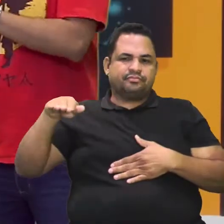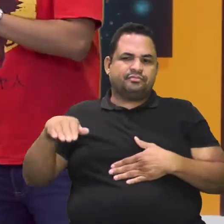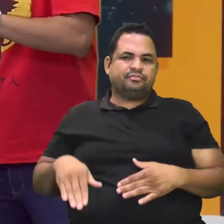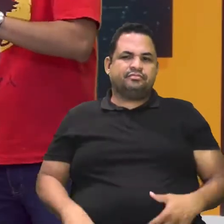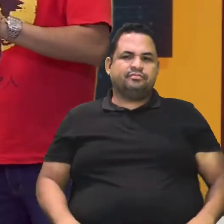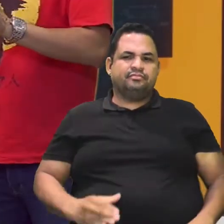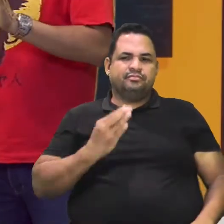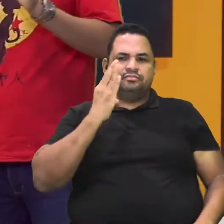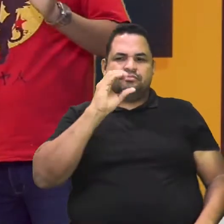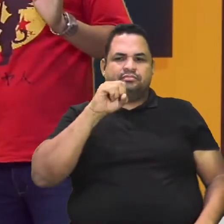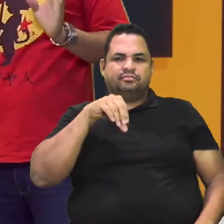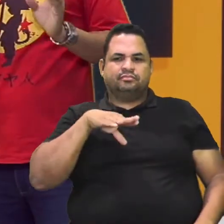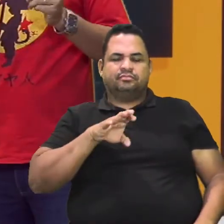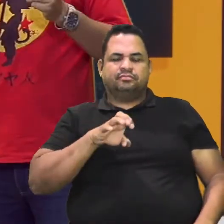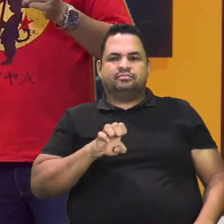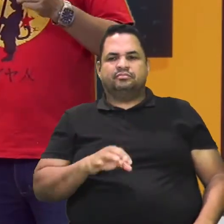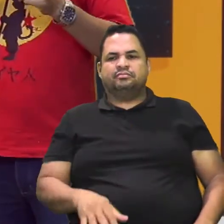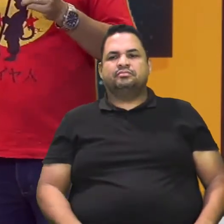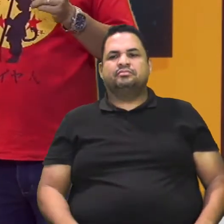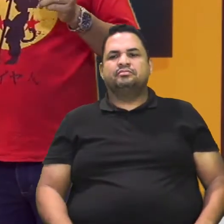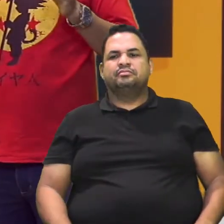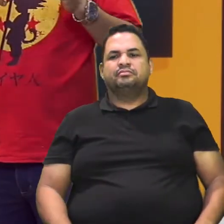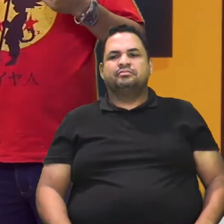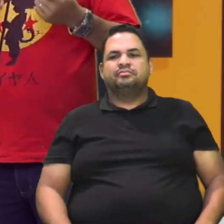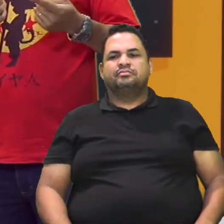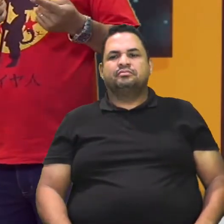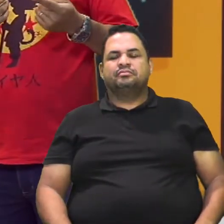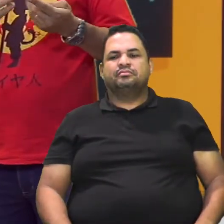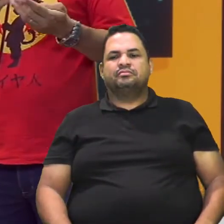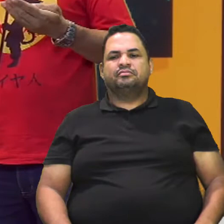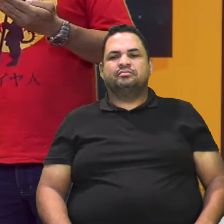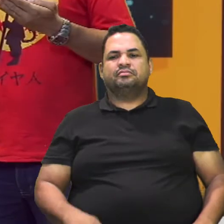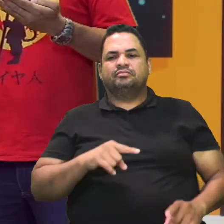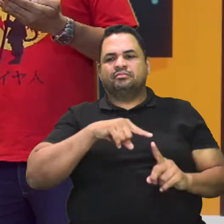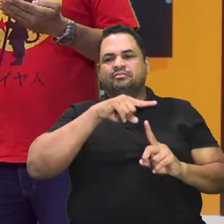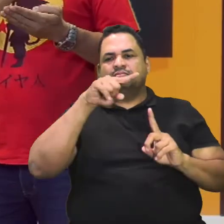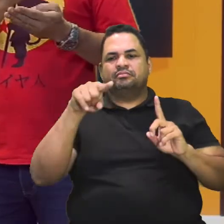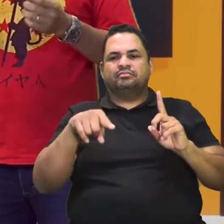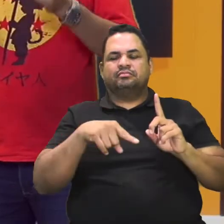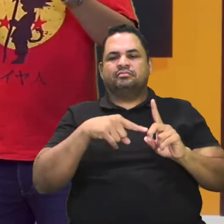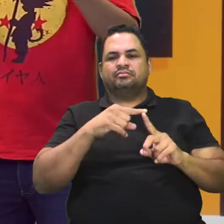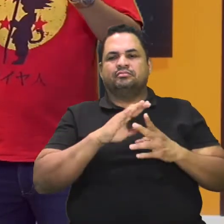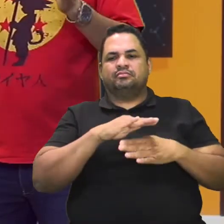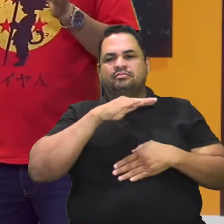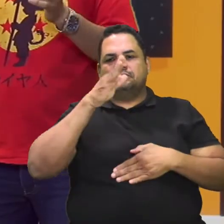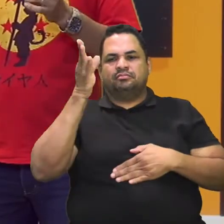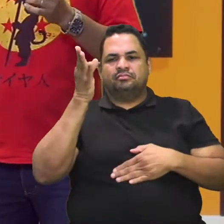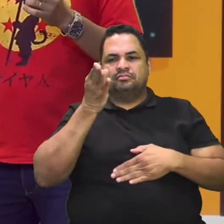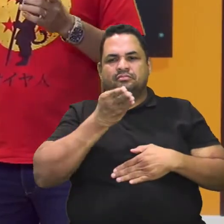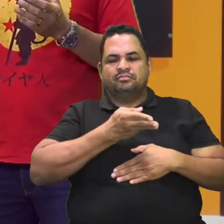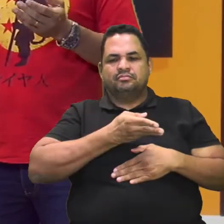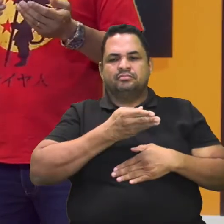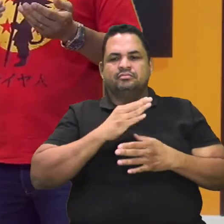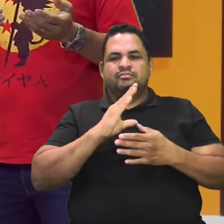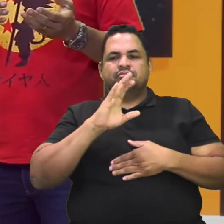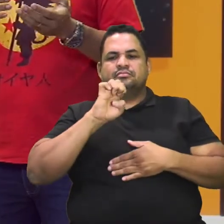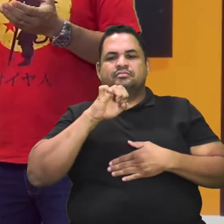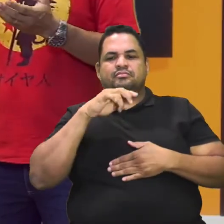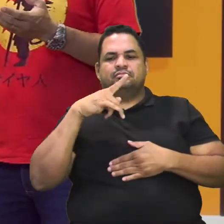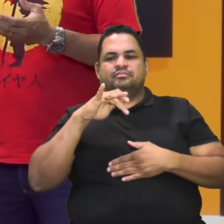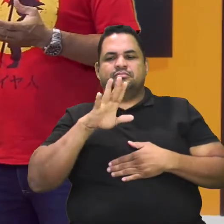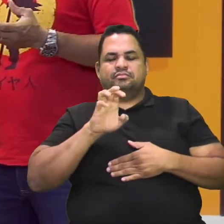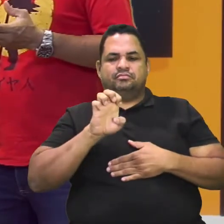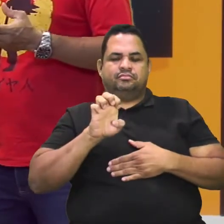é cone. É um cone. O corte reto é uma circunferência, meio inclinada, assim, meio oval, é